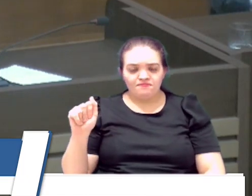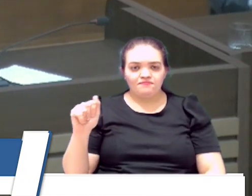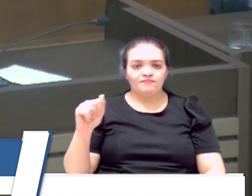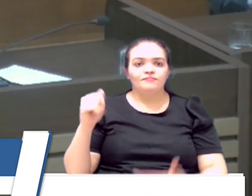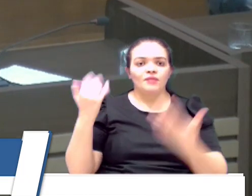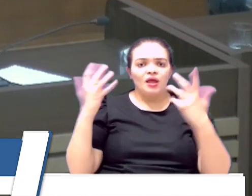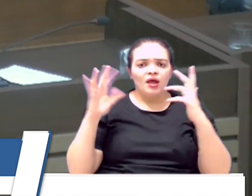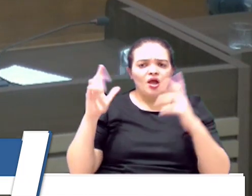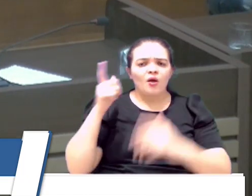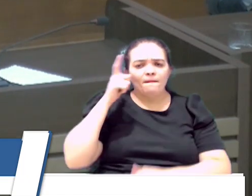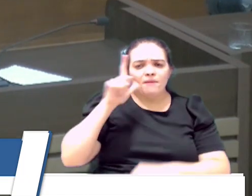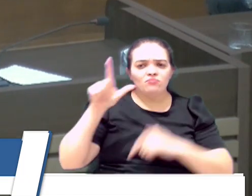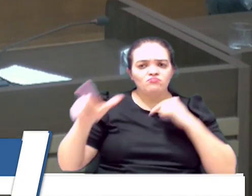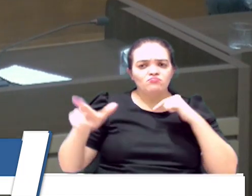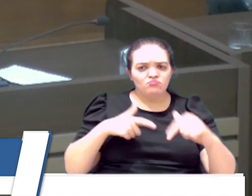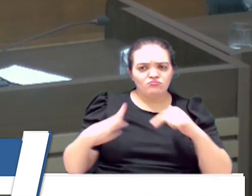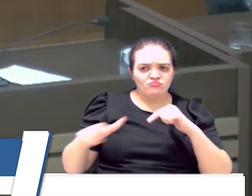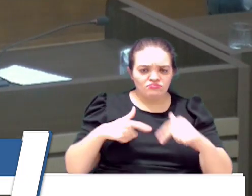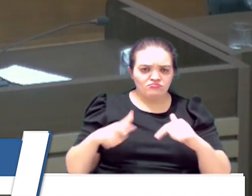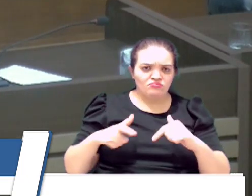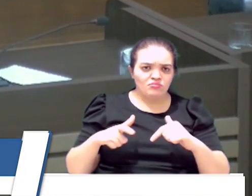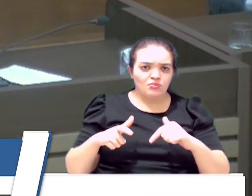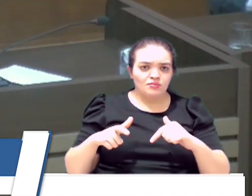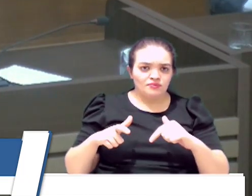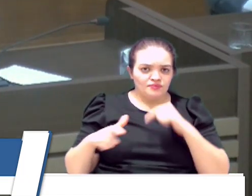para que o trabalho